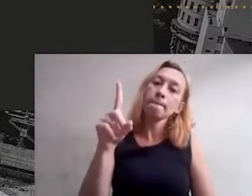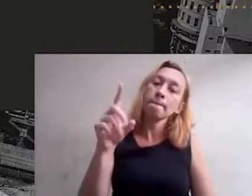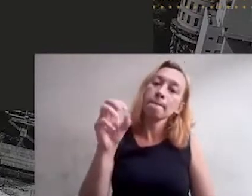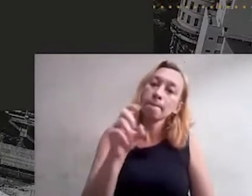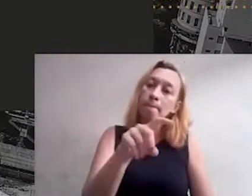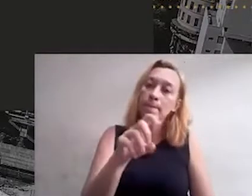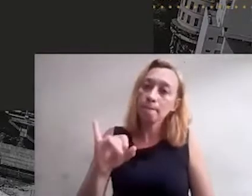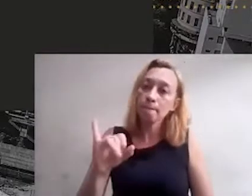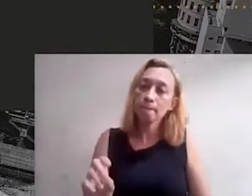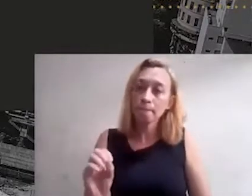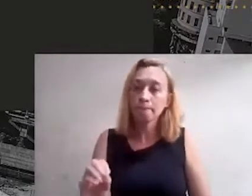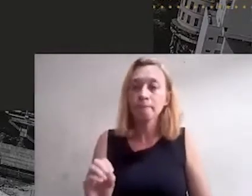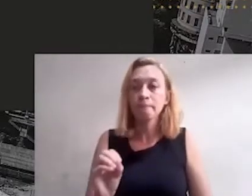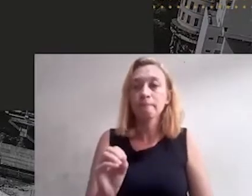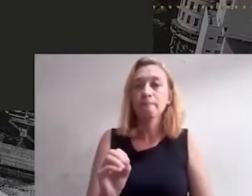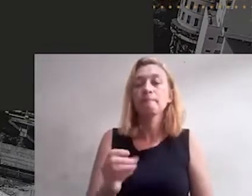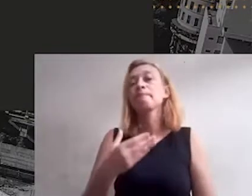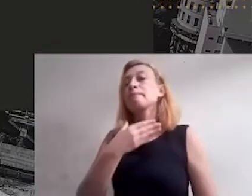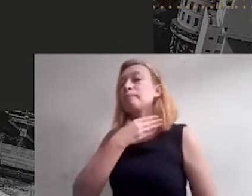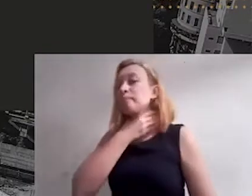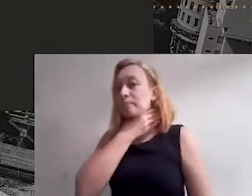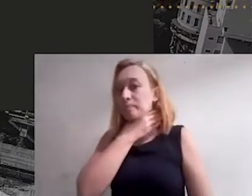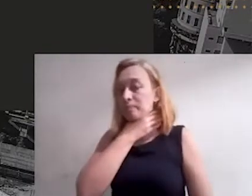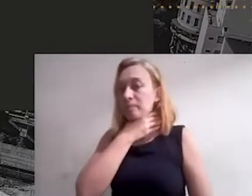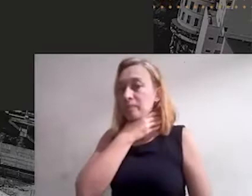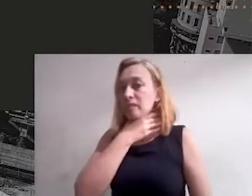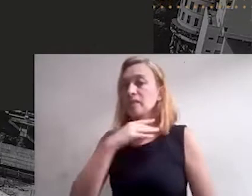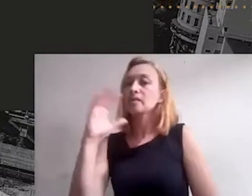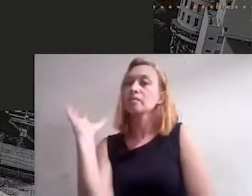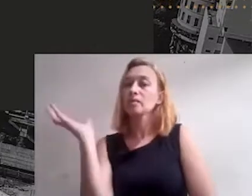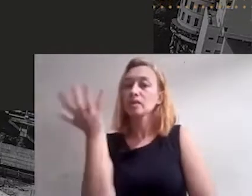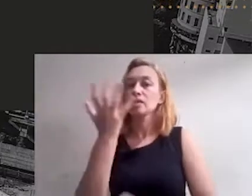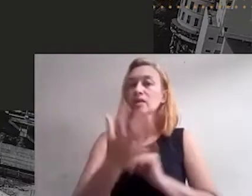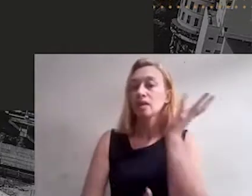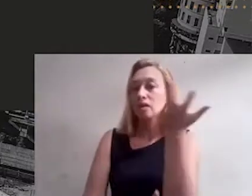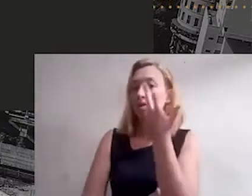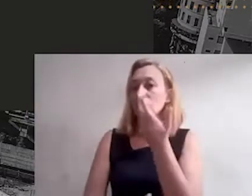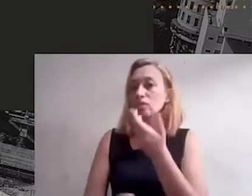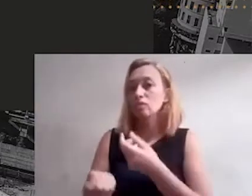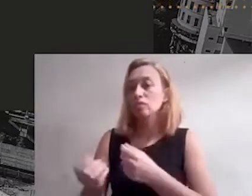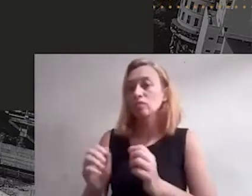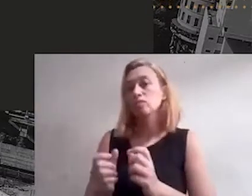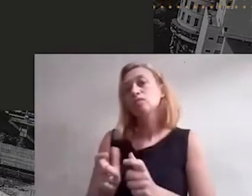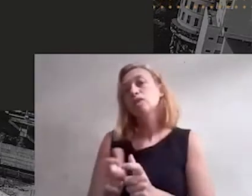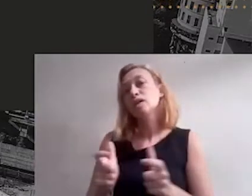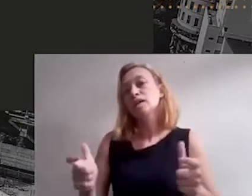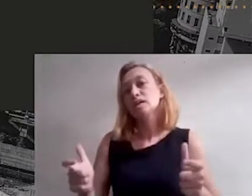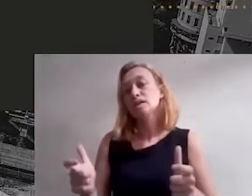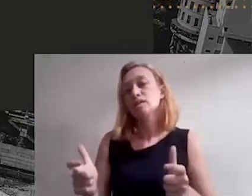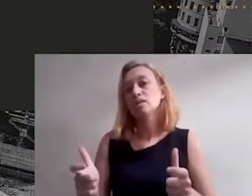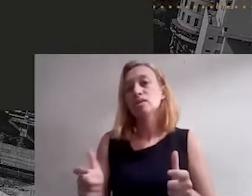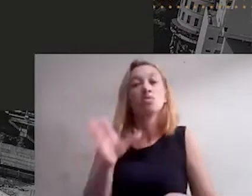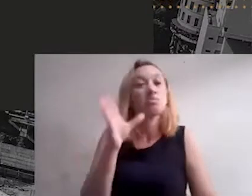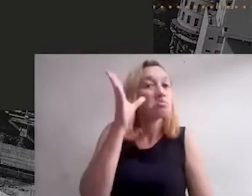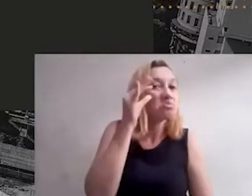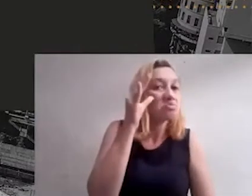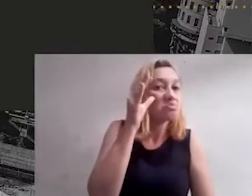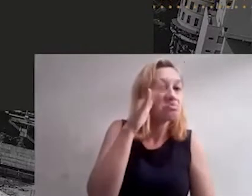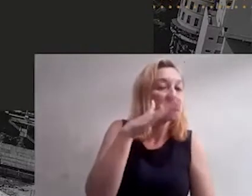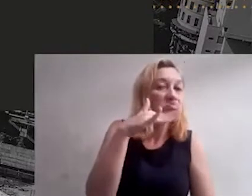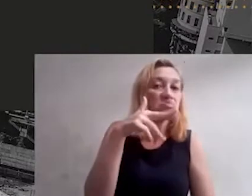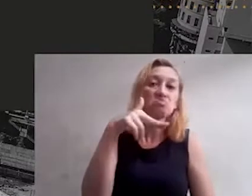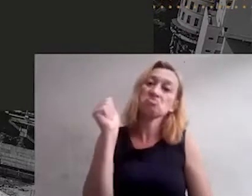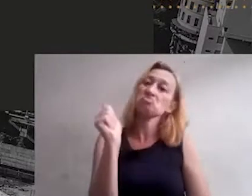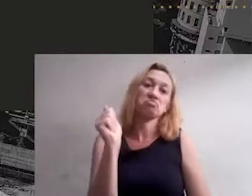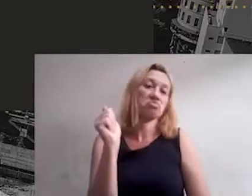crise ambiental aumentando, mas, por outro lado, um interesse nunca visto. Nós nunca tínhamos tido